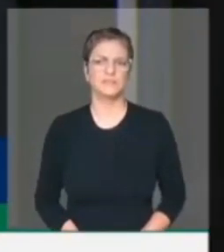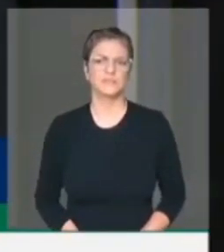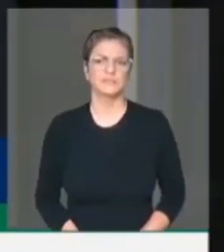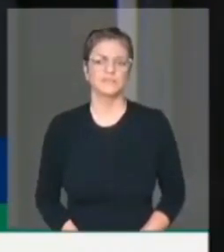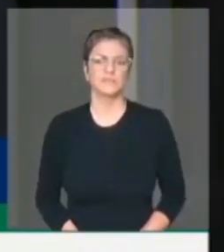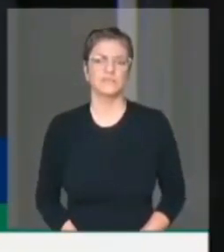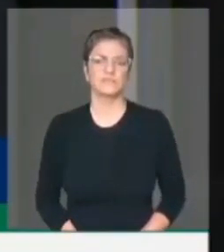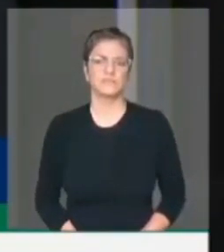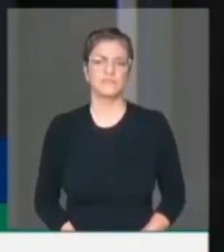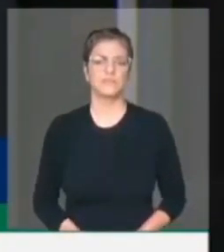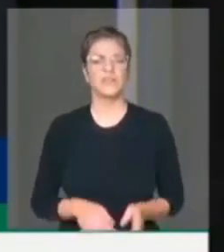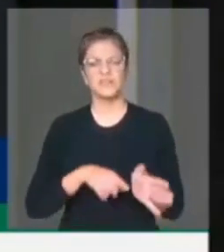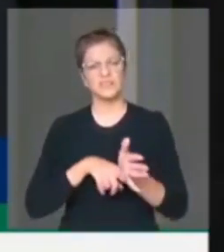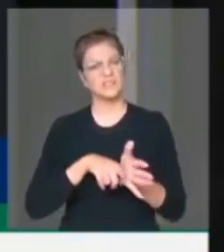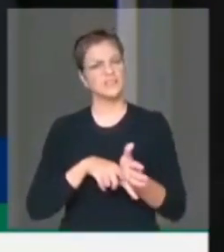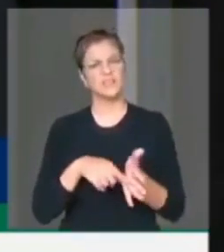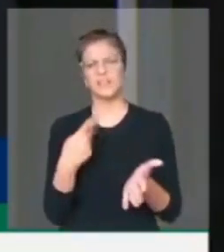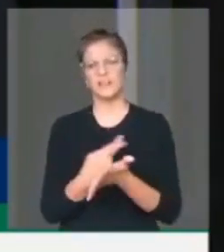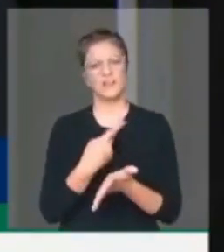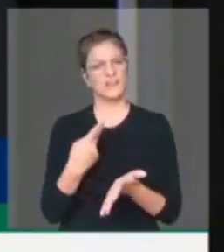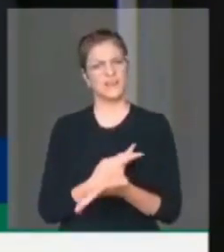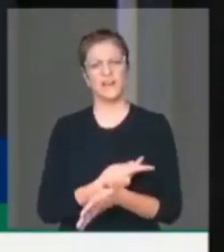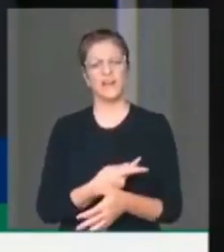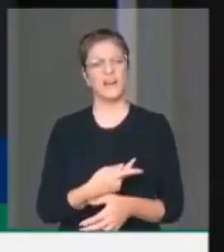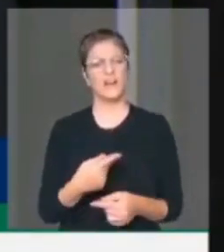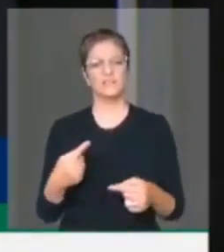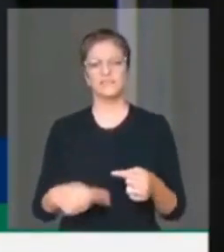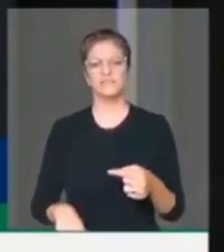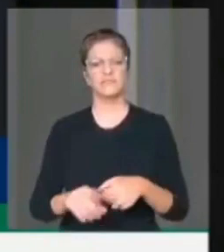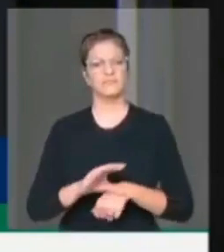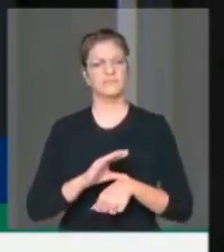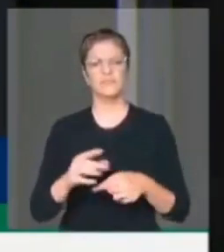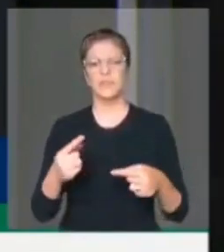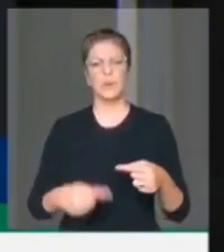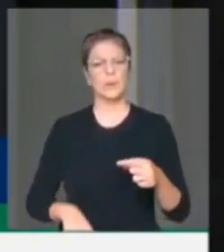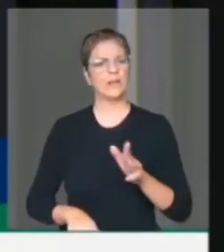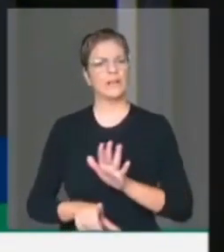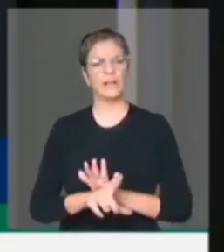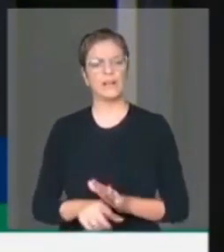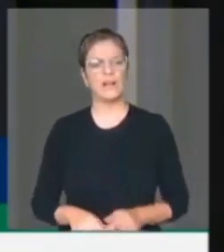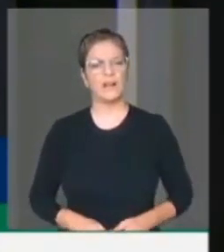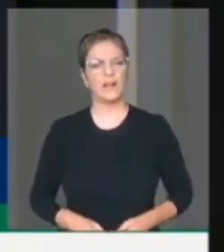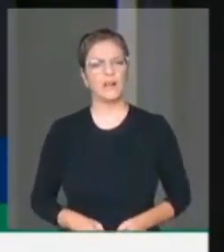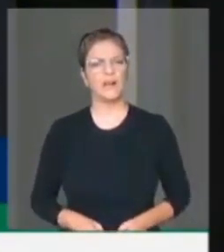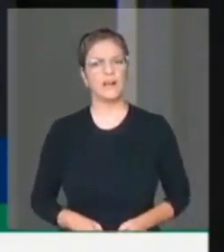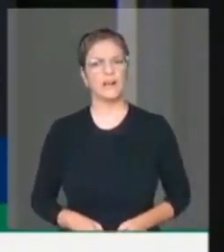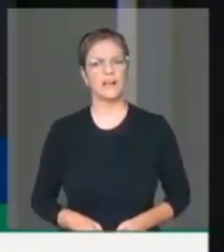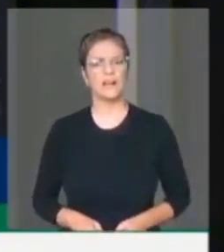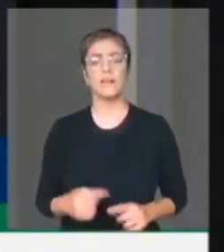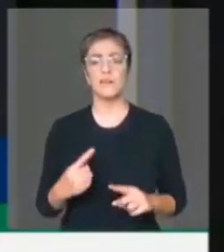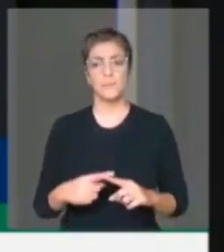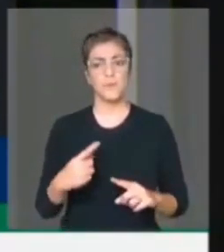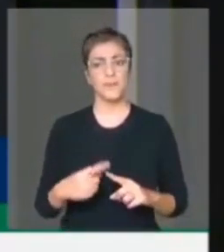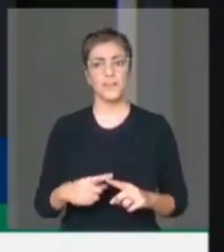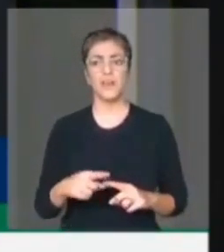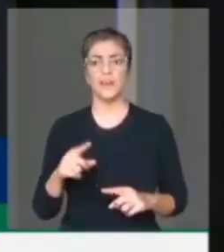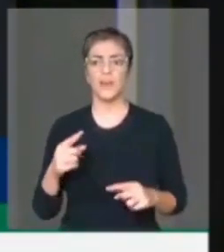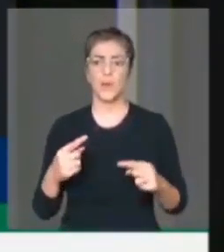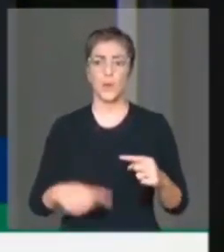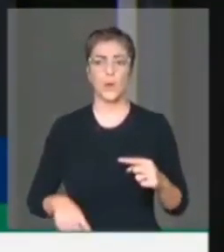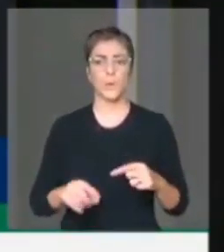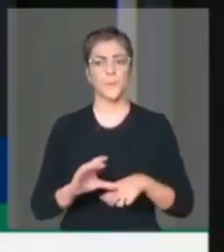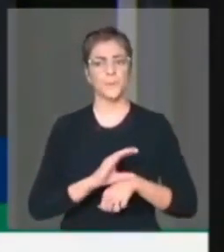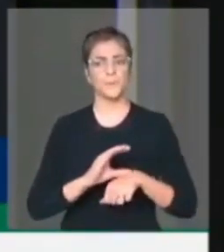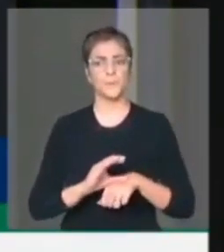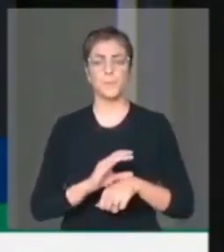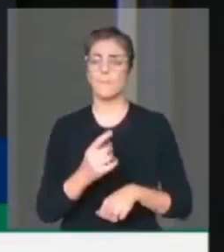inquérito imoral, inconstitucional e ilegal? Ele é inconstitucional, pois fere a ampla